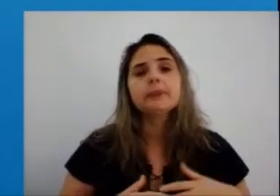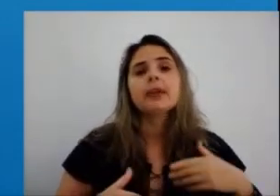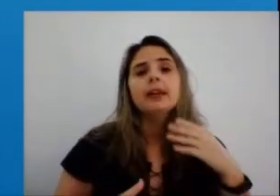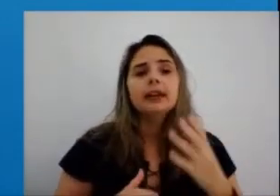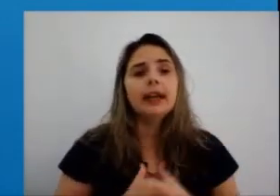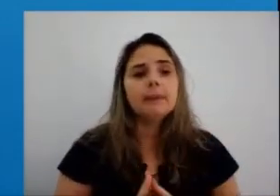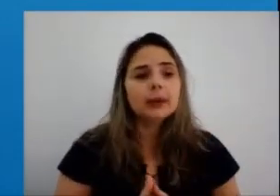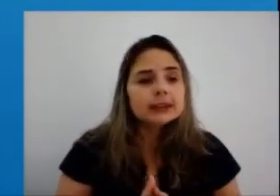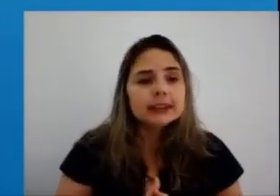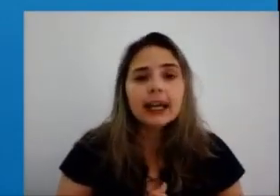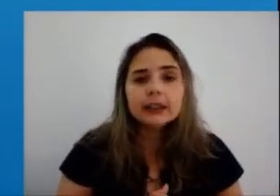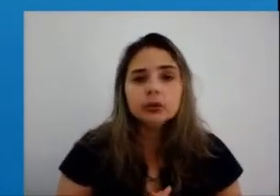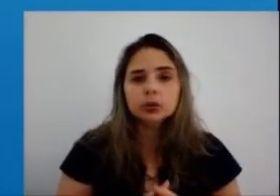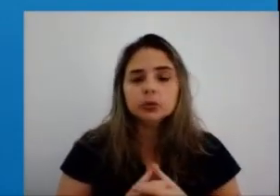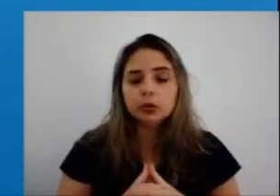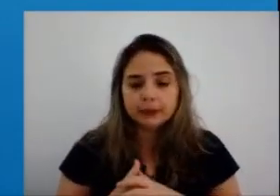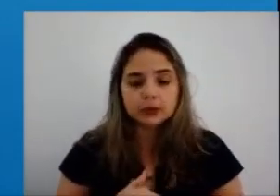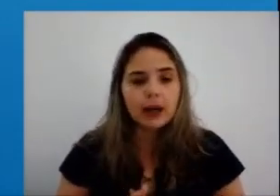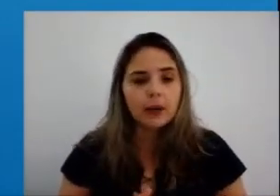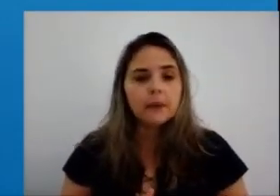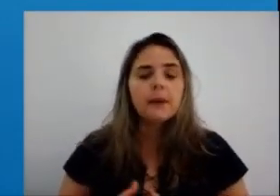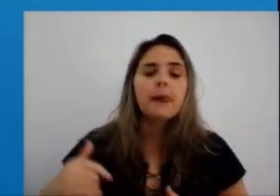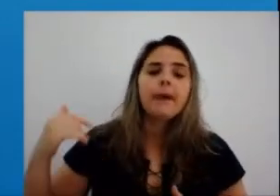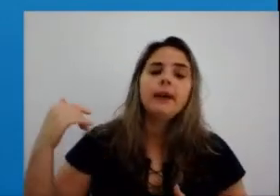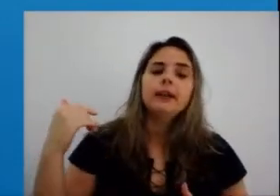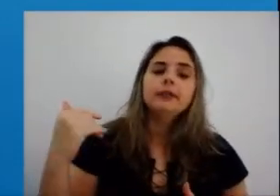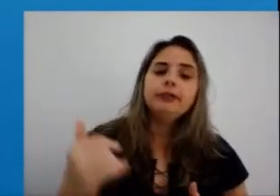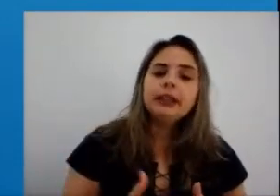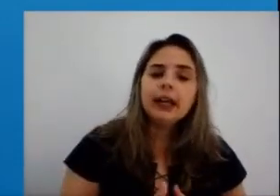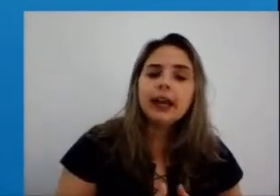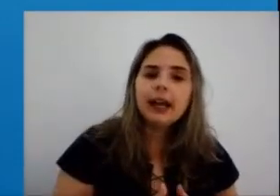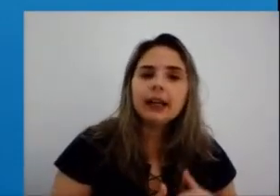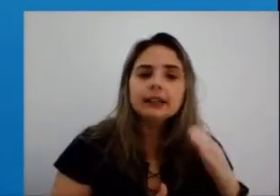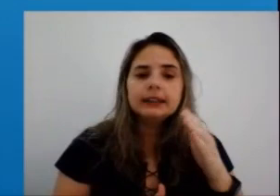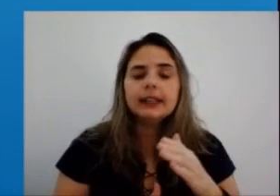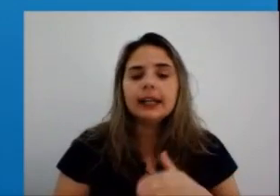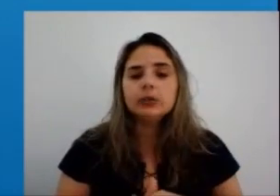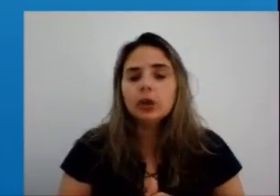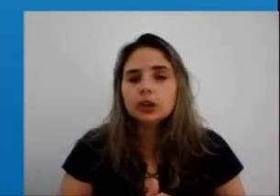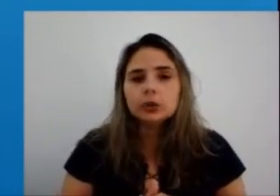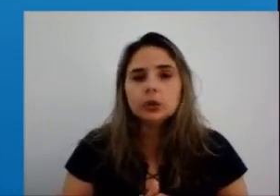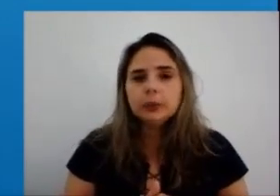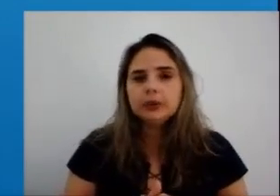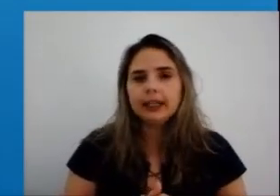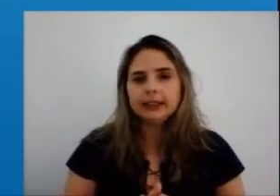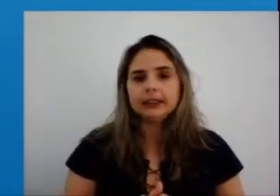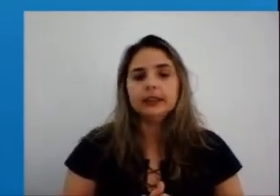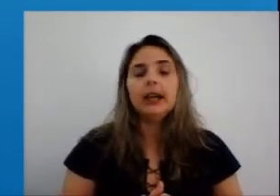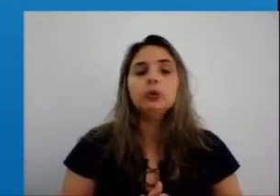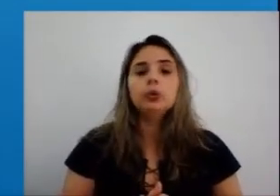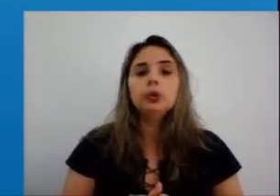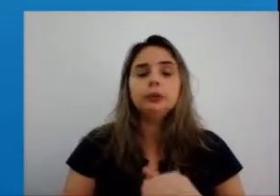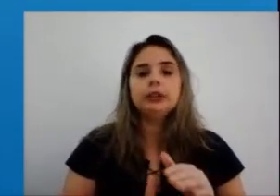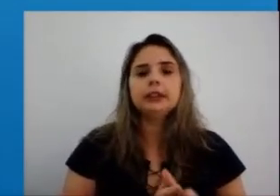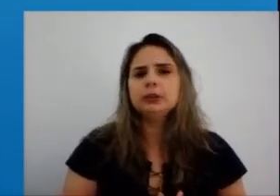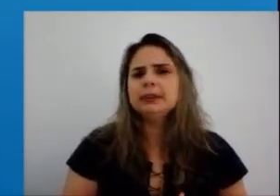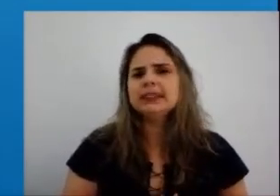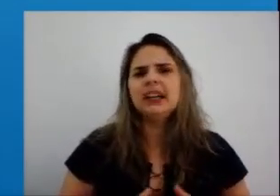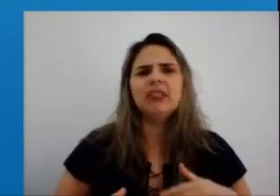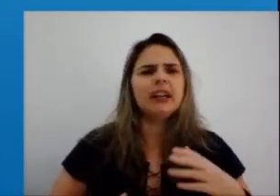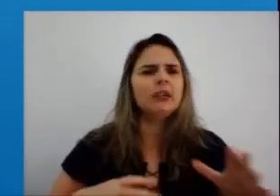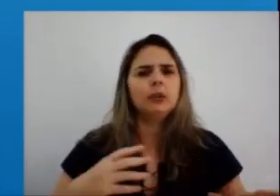feito, né, para auxiliar no estudo do pessoal, fica lá antenado no nosso grupo do Telegram. É um grupo